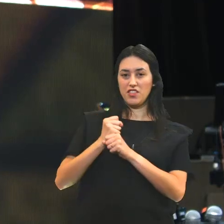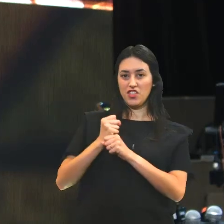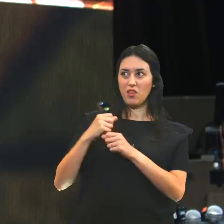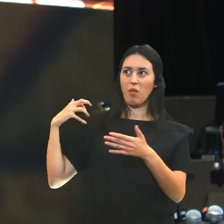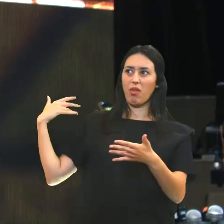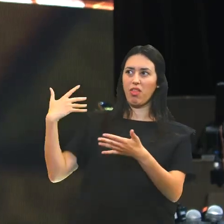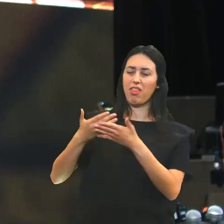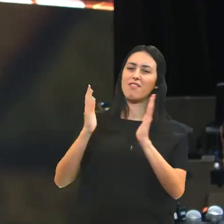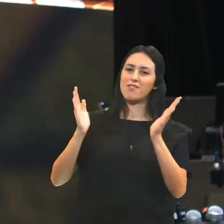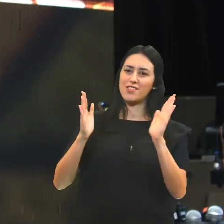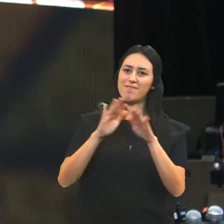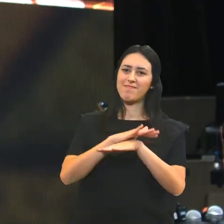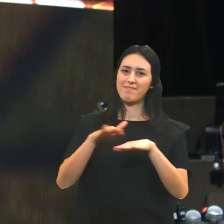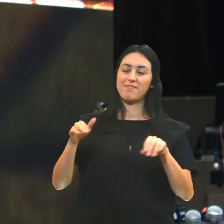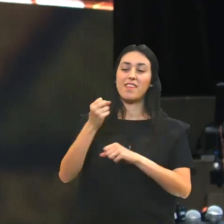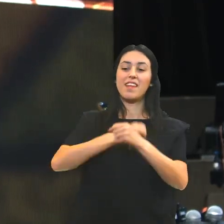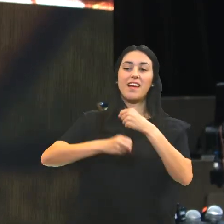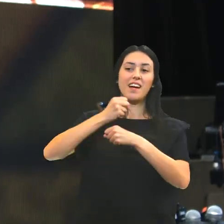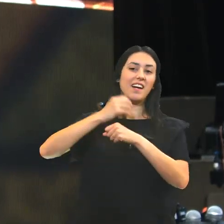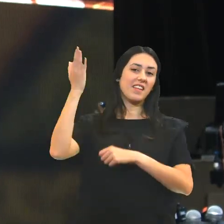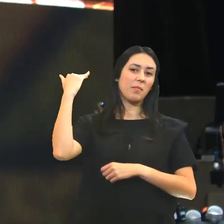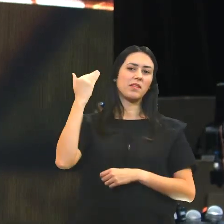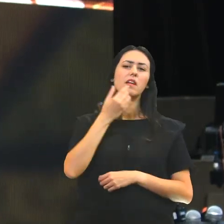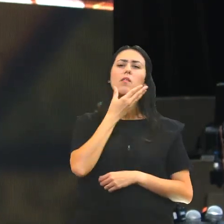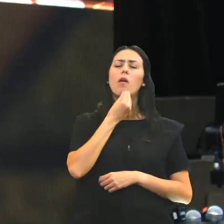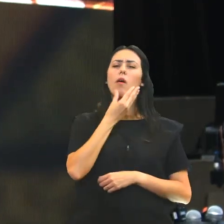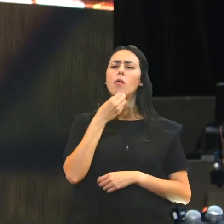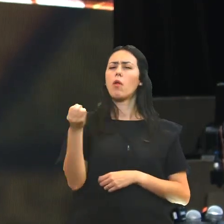cara diferente apareceu lá em casa.